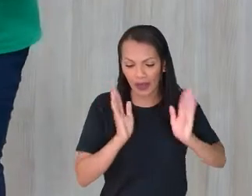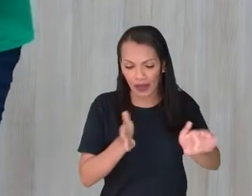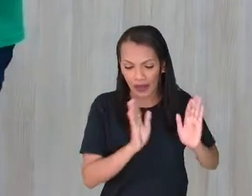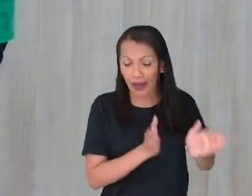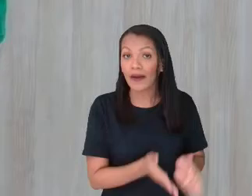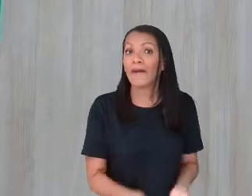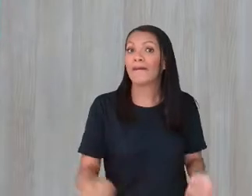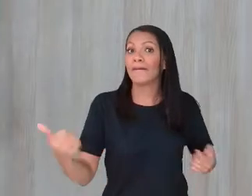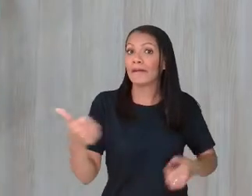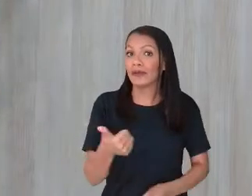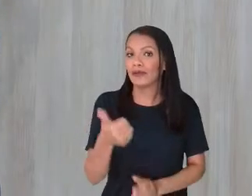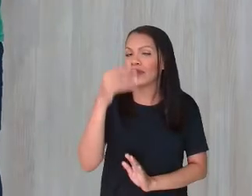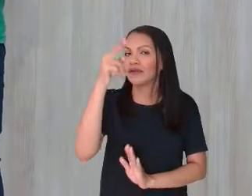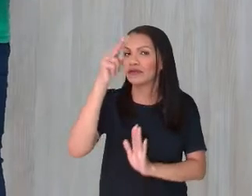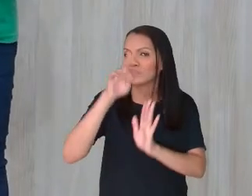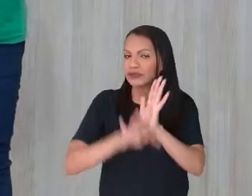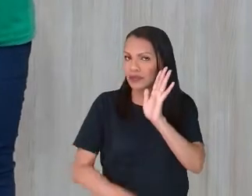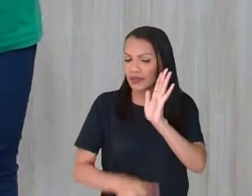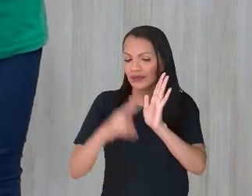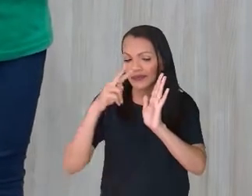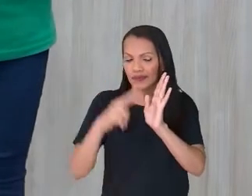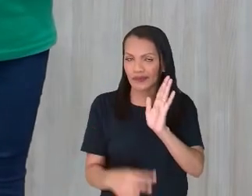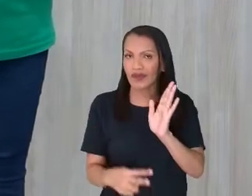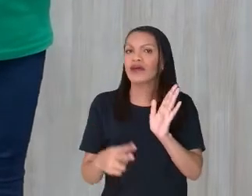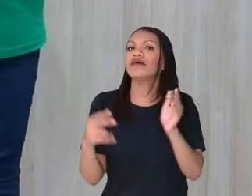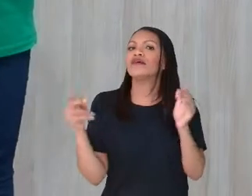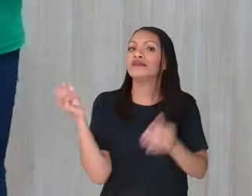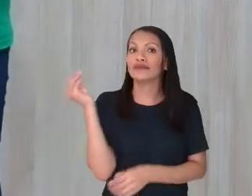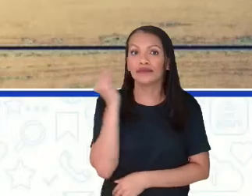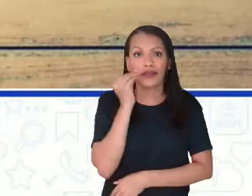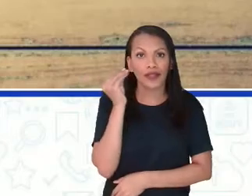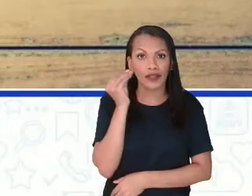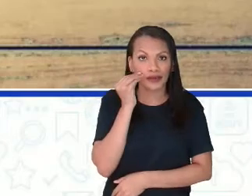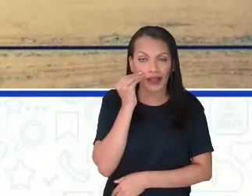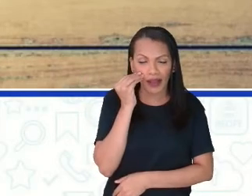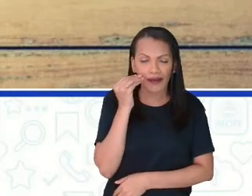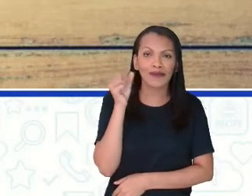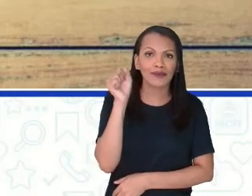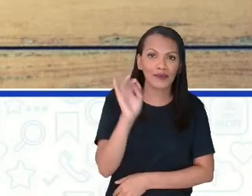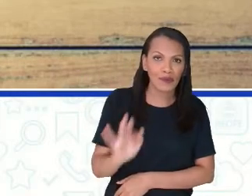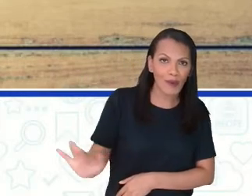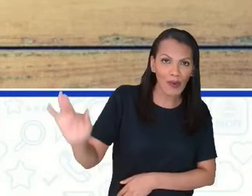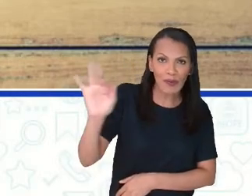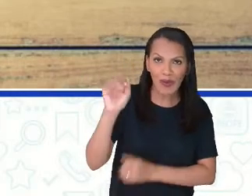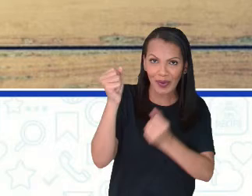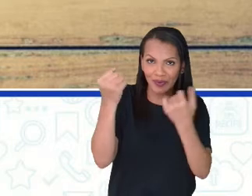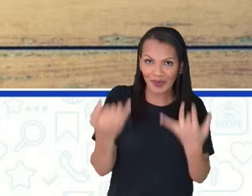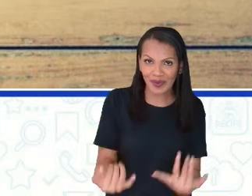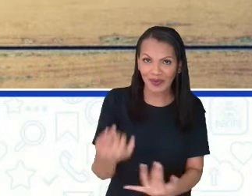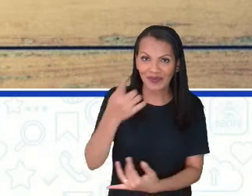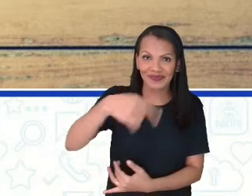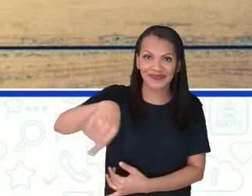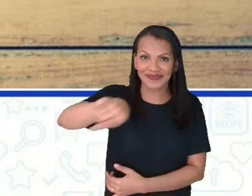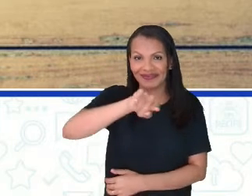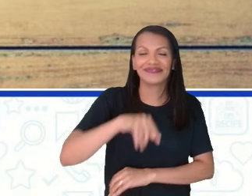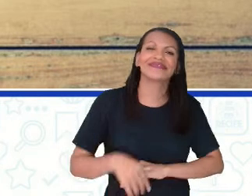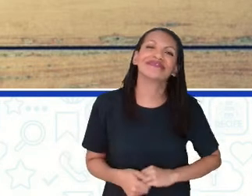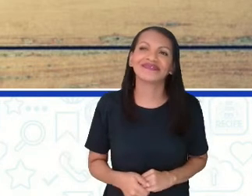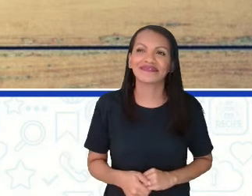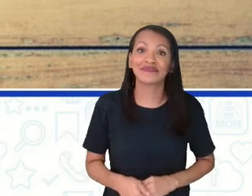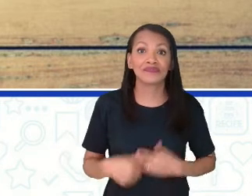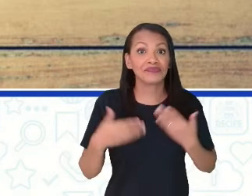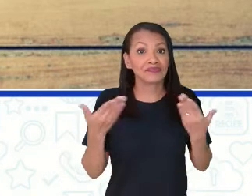comigo e depois eu vou para a imagem tentar explicar para vocês o passo a passo dessa fracionada. Então, a